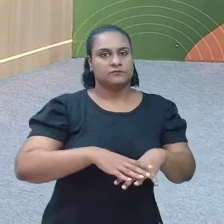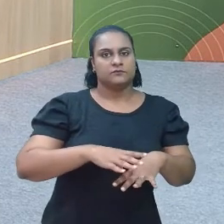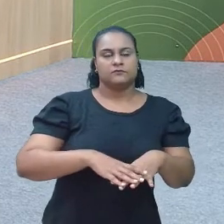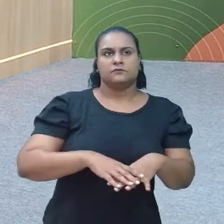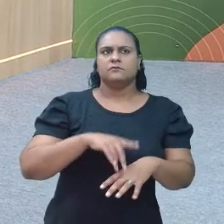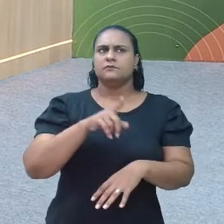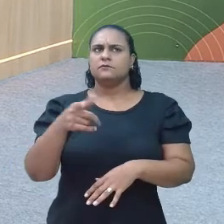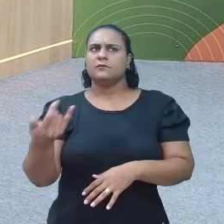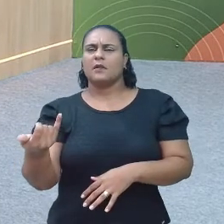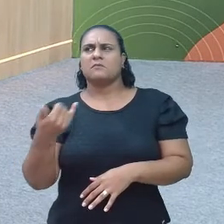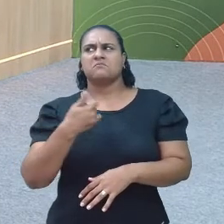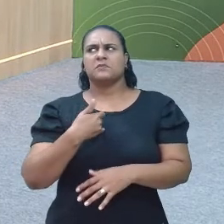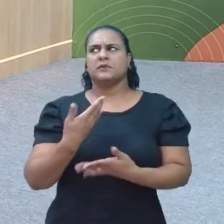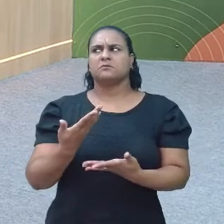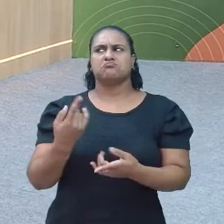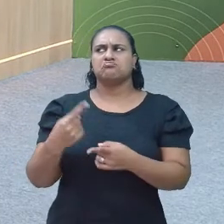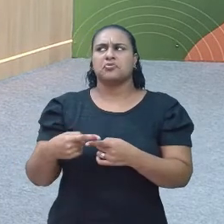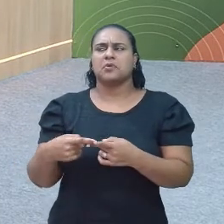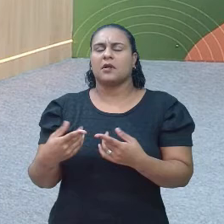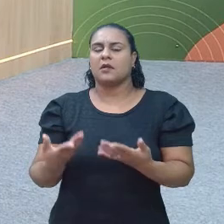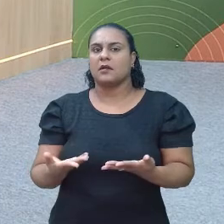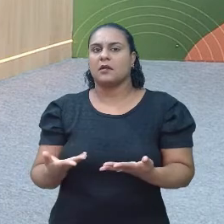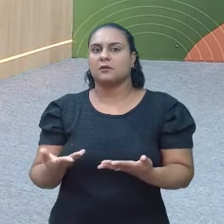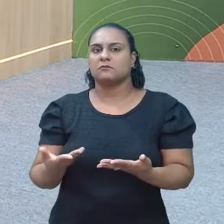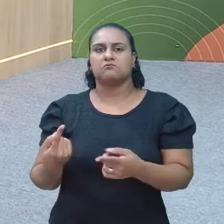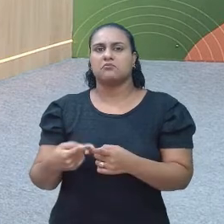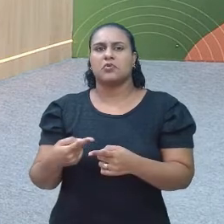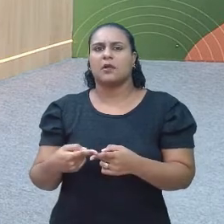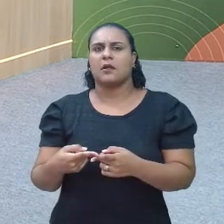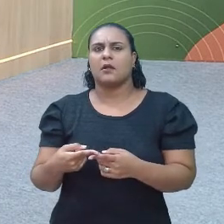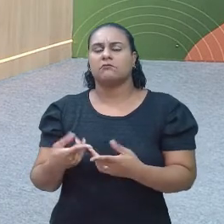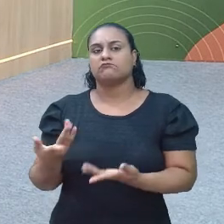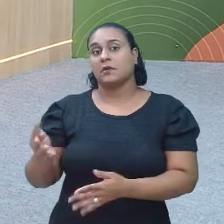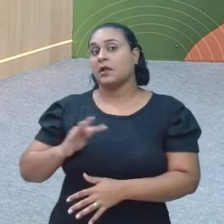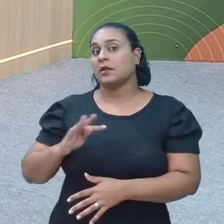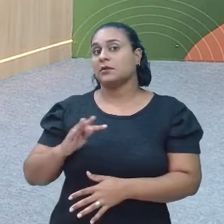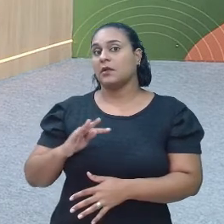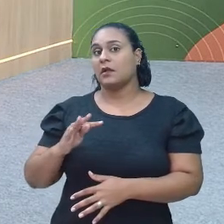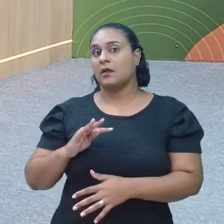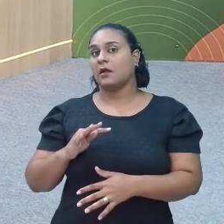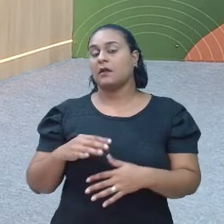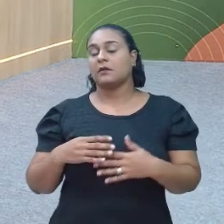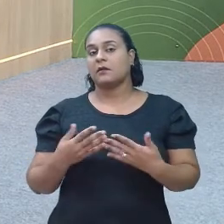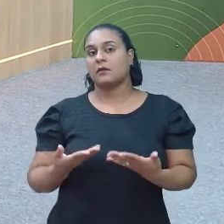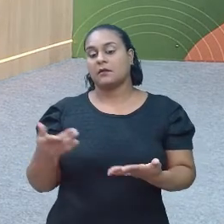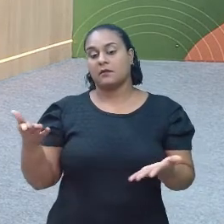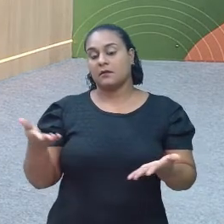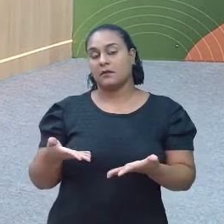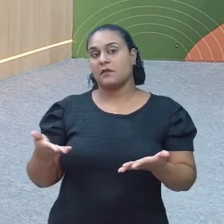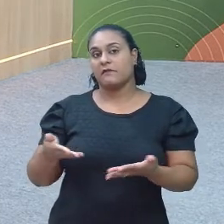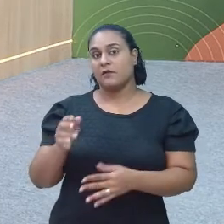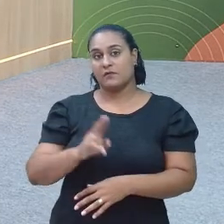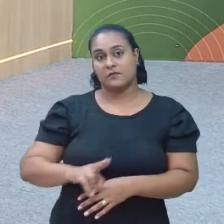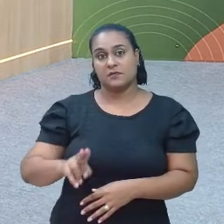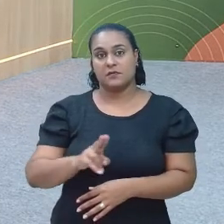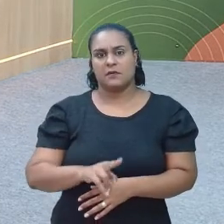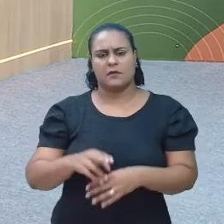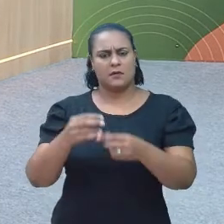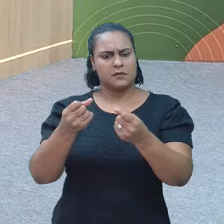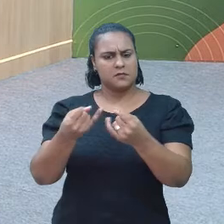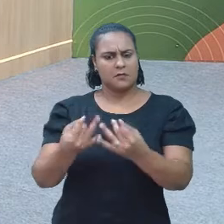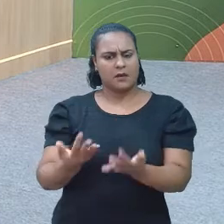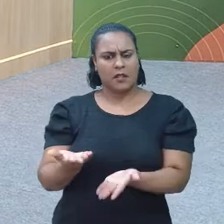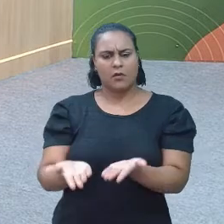vezes pergunta por que é dessa forma. O porquê das técnicas que a gente vai utilizar na aula de hoje é a explicação